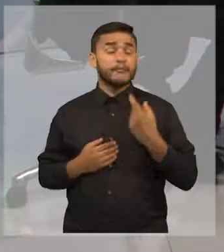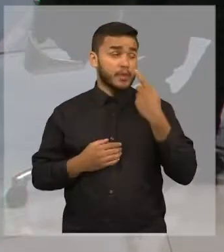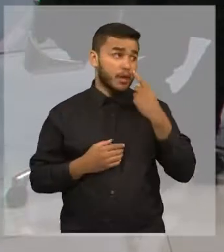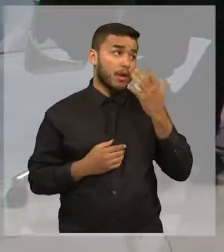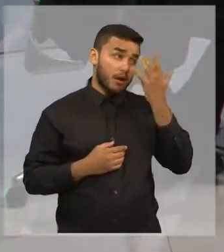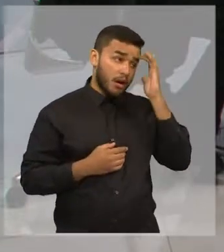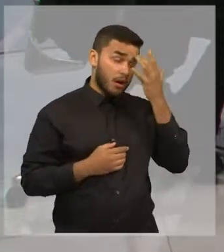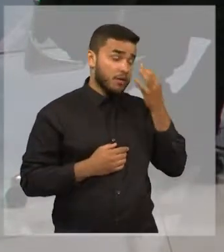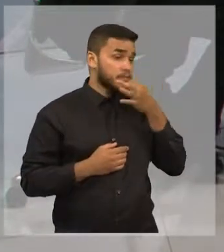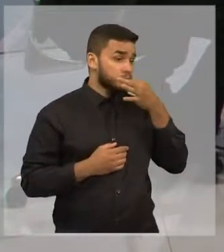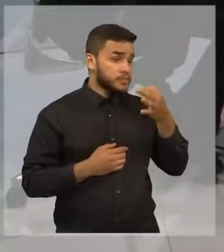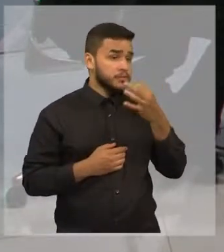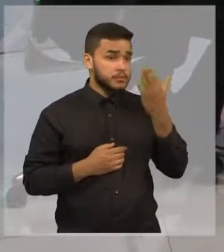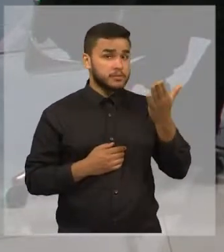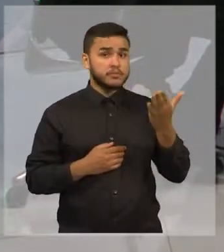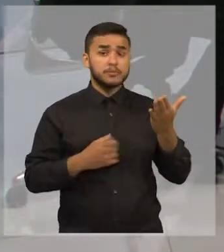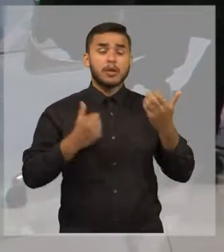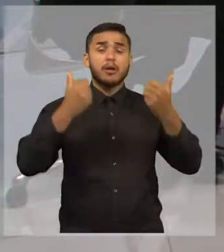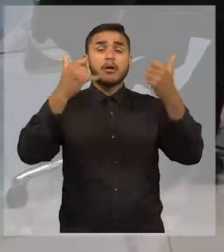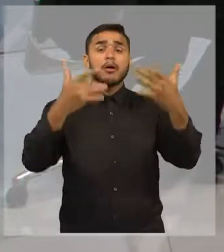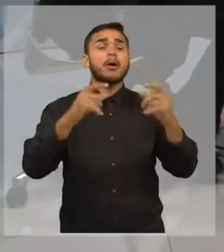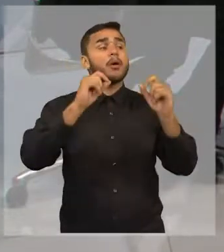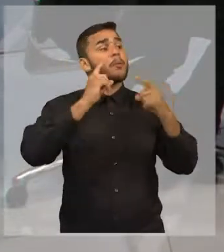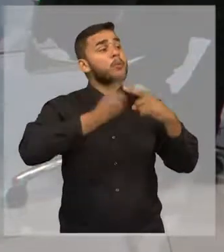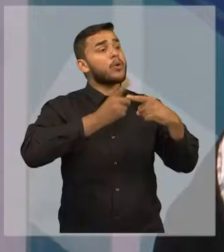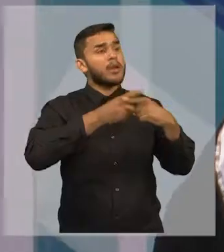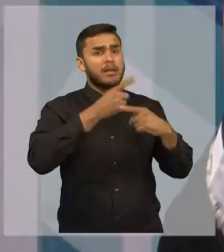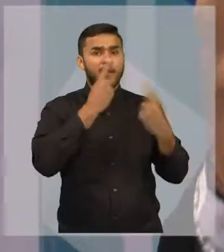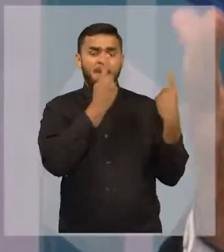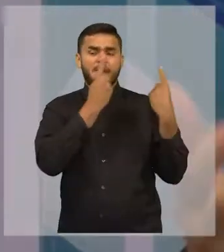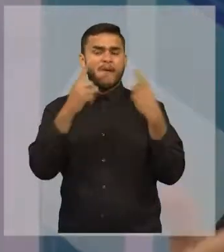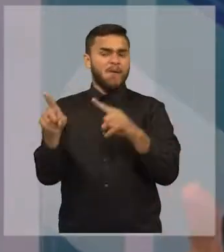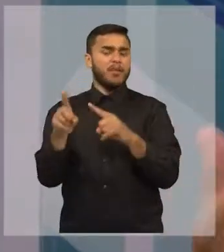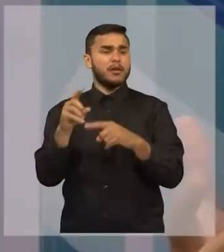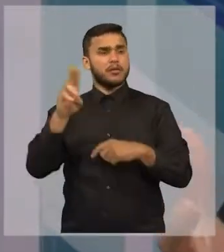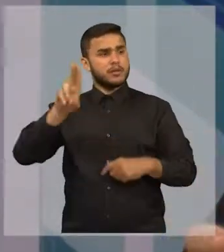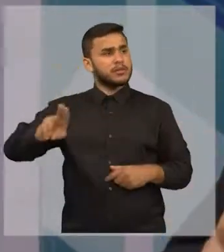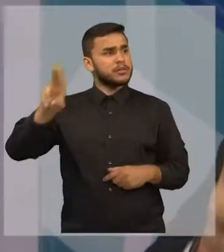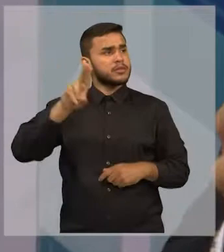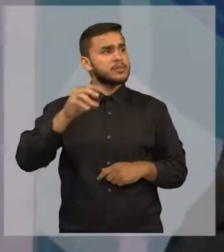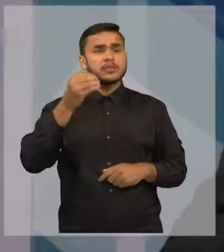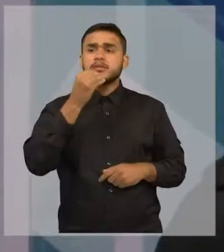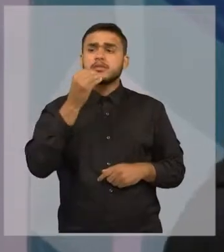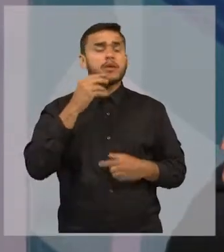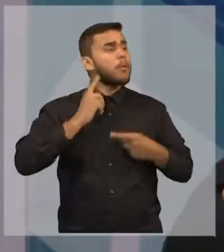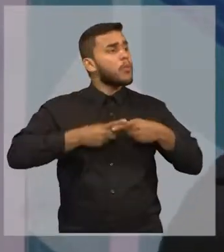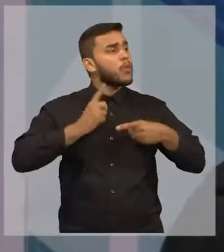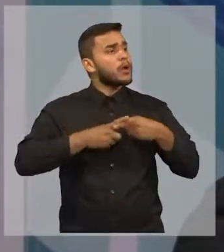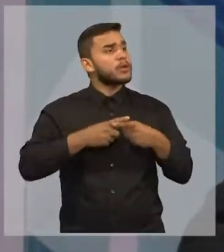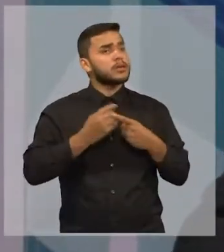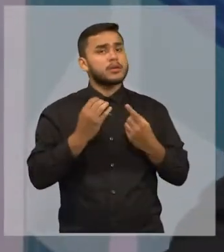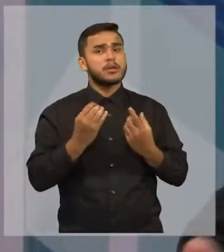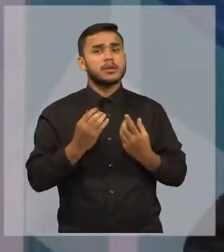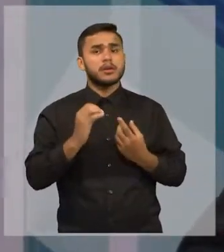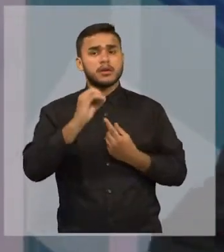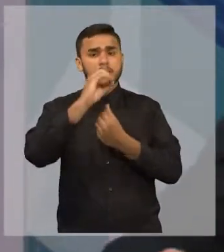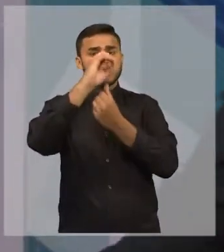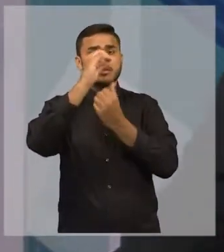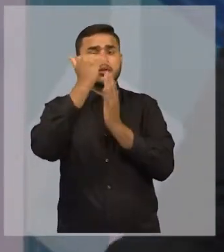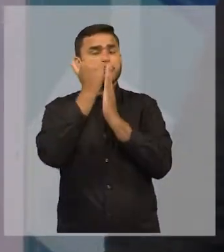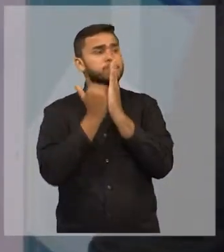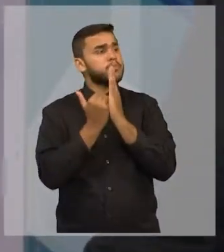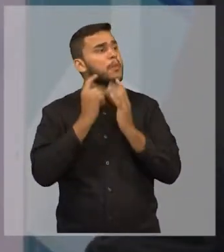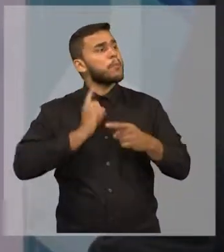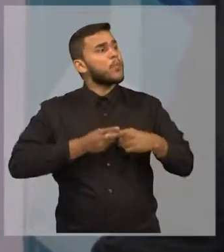não, o discurso dele não é um discurso que se elabora. Por que você é a história